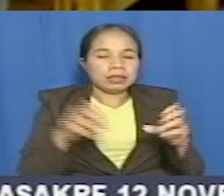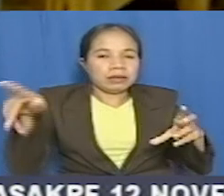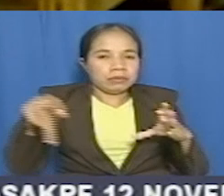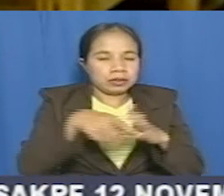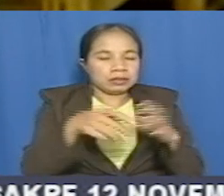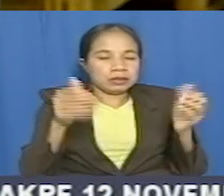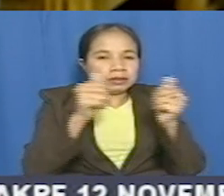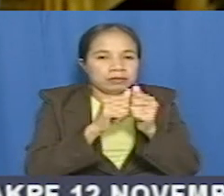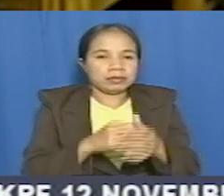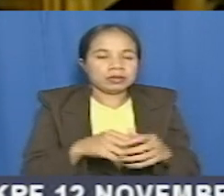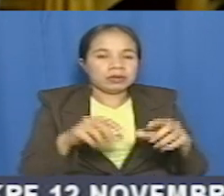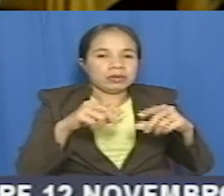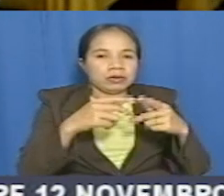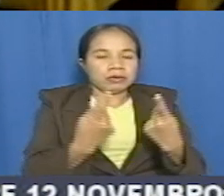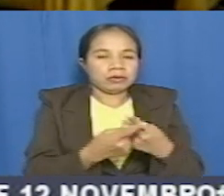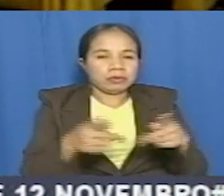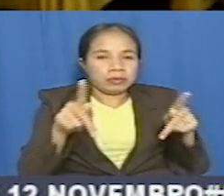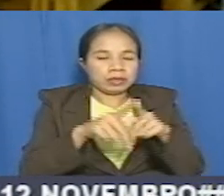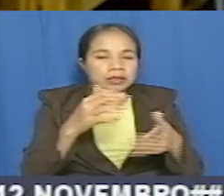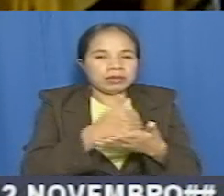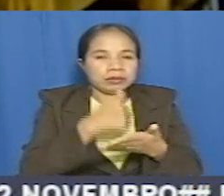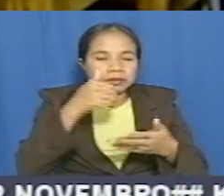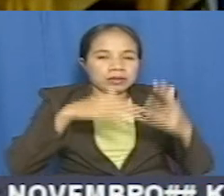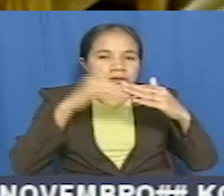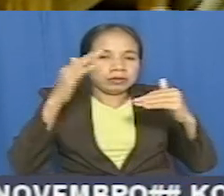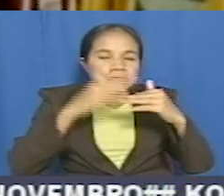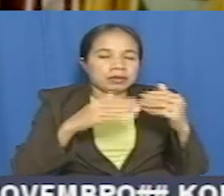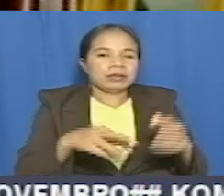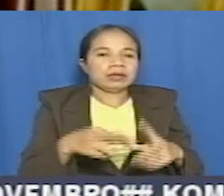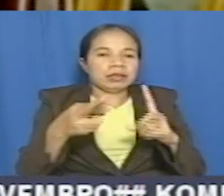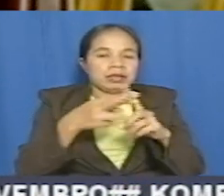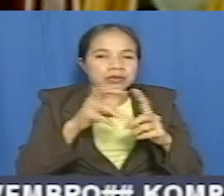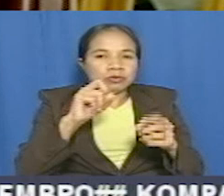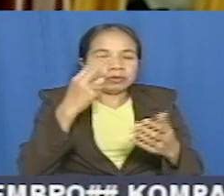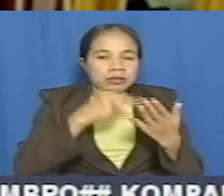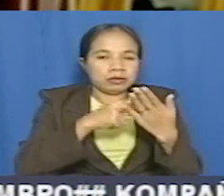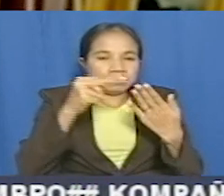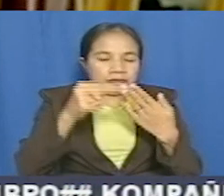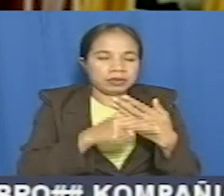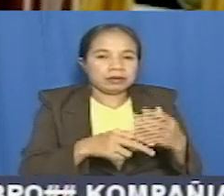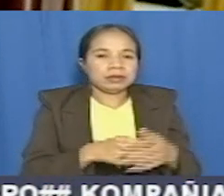Entretanto, companhia Bobalait Magmanan tem realização da construção monumento massacre 12 de novembro,